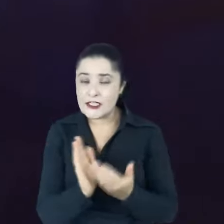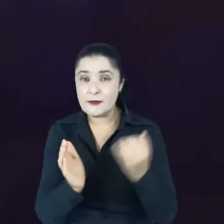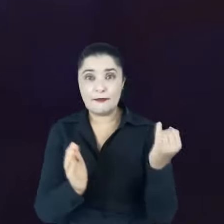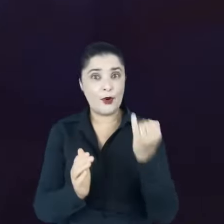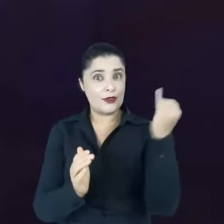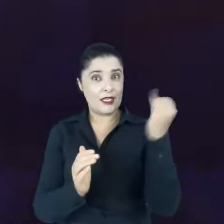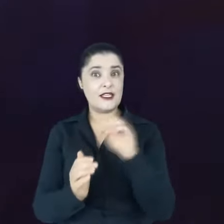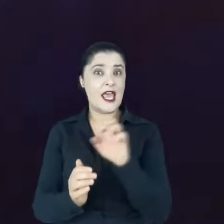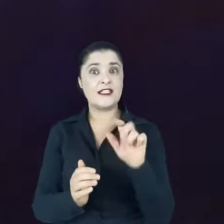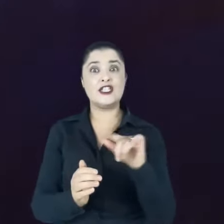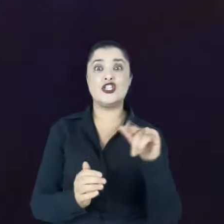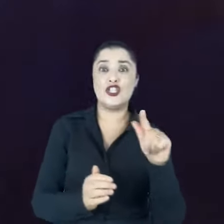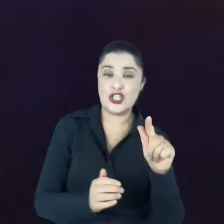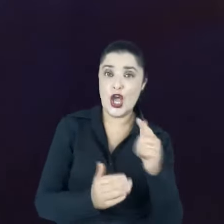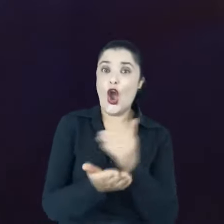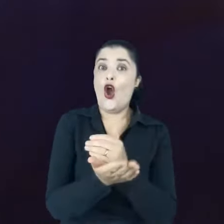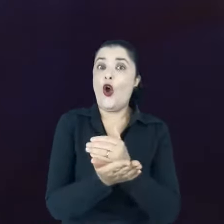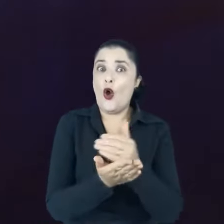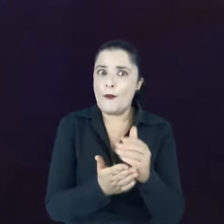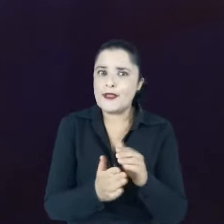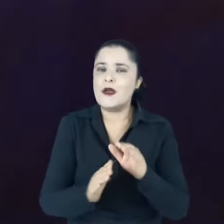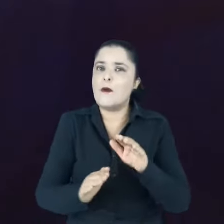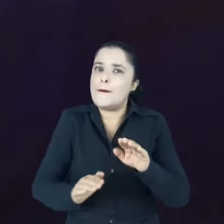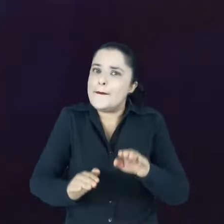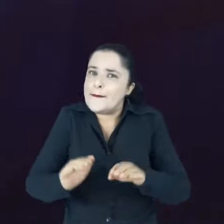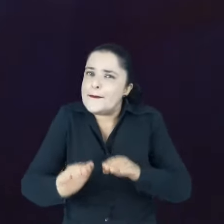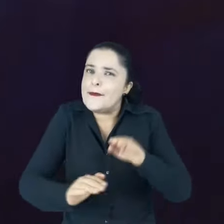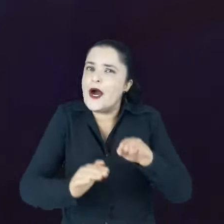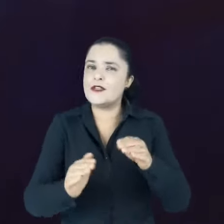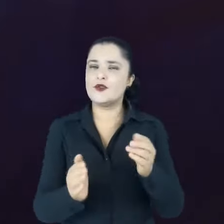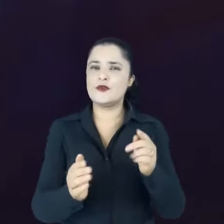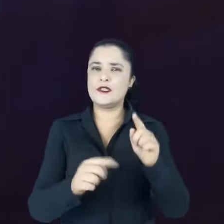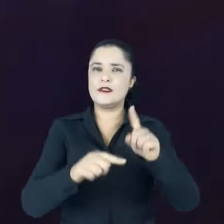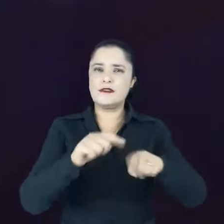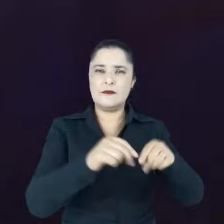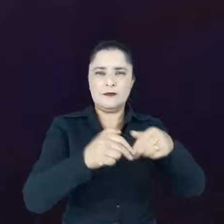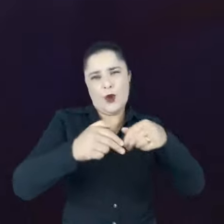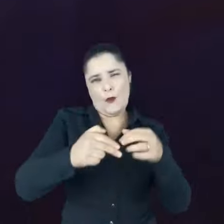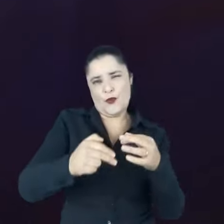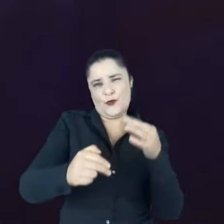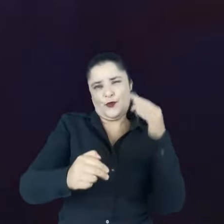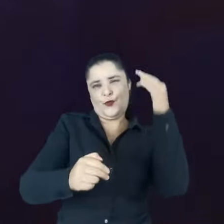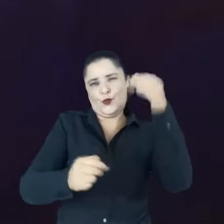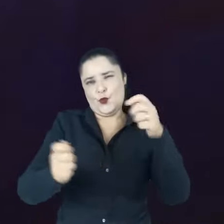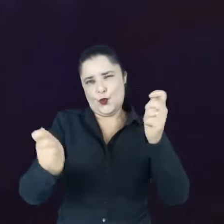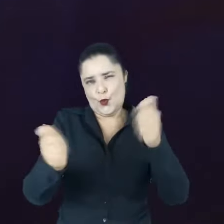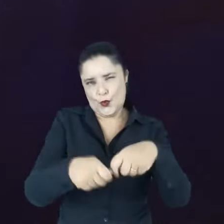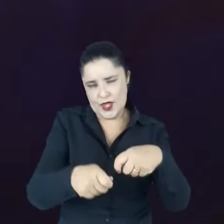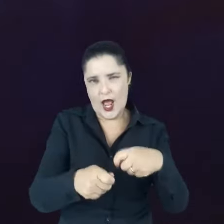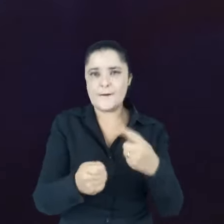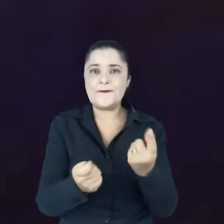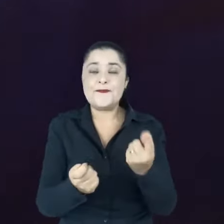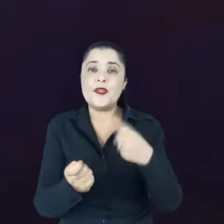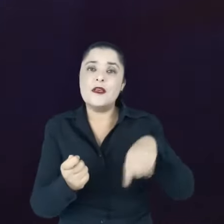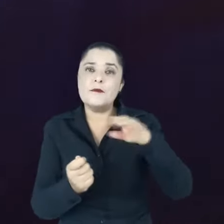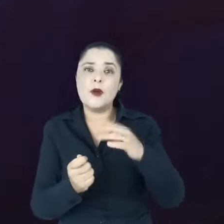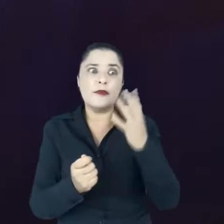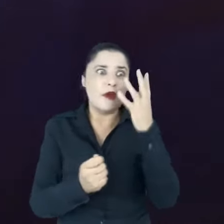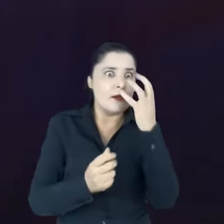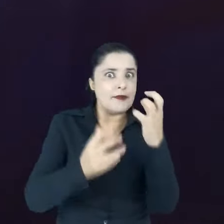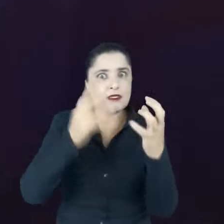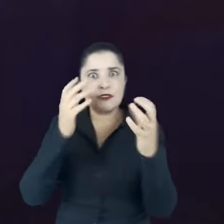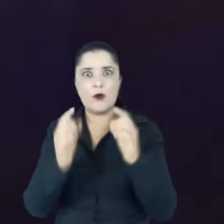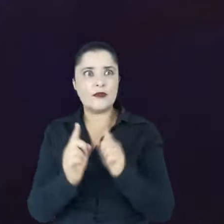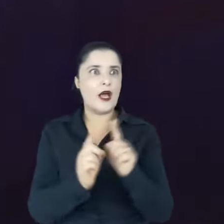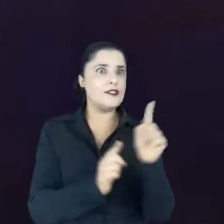com passos que viabilizam outros passos no futuro e não somente, né, essa ambição que está distante. Então, acho que é uma coisa